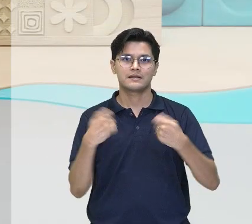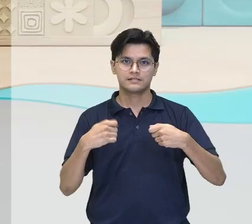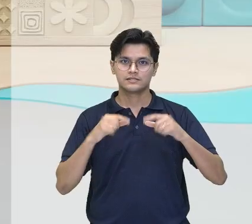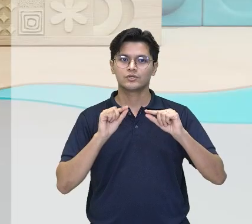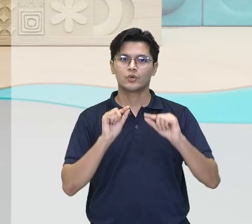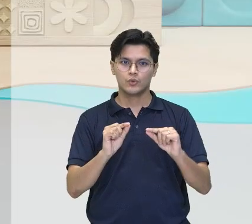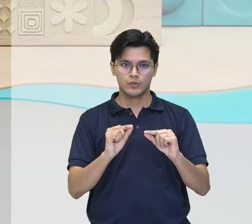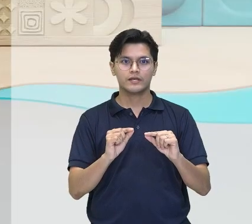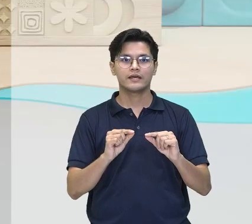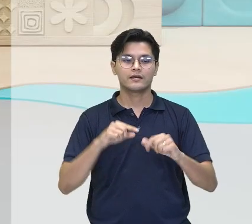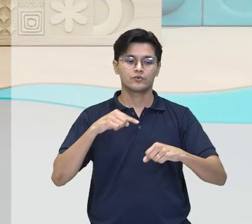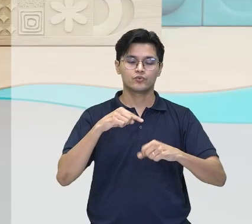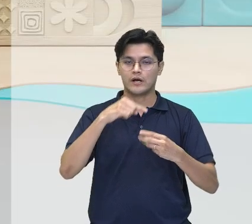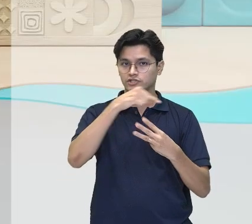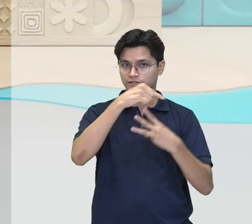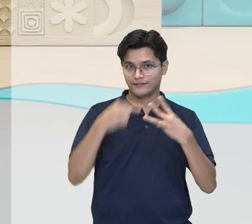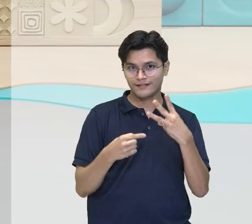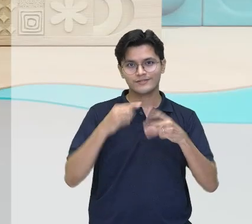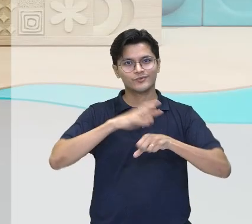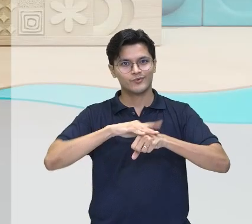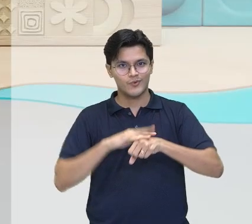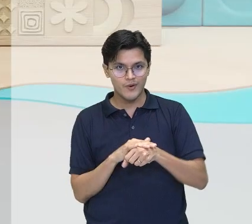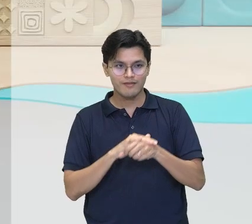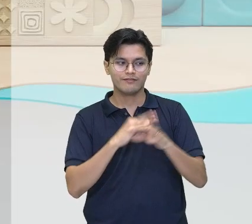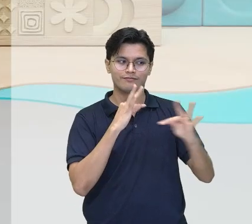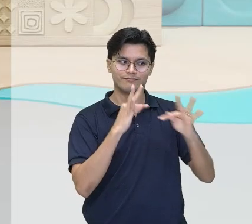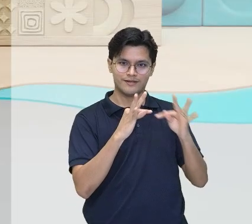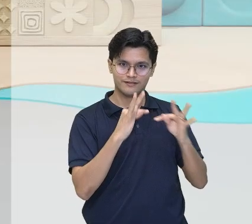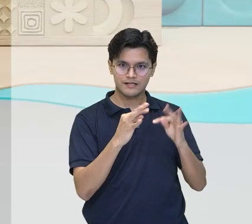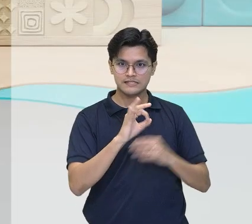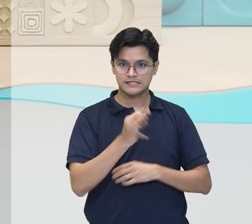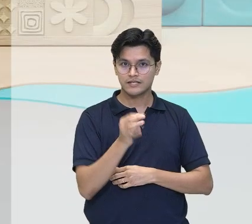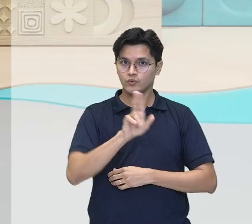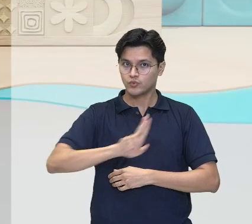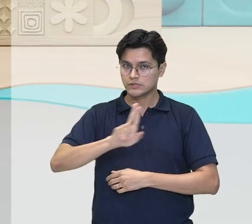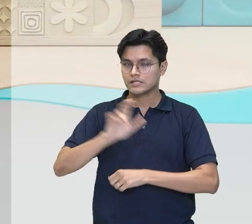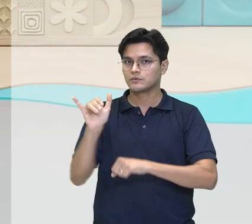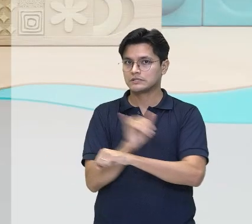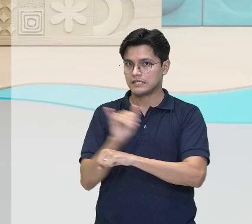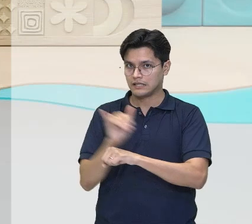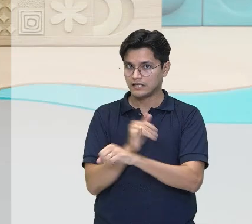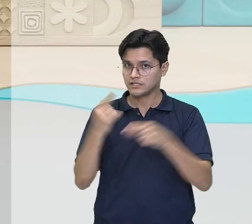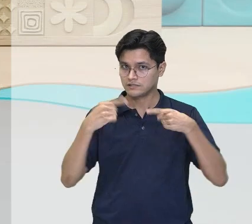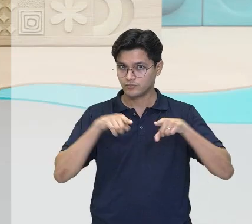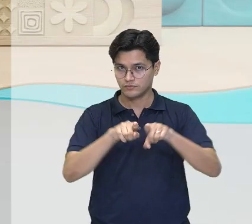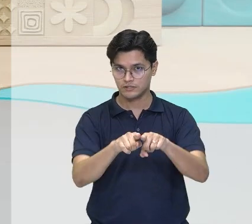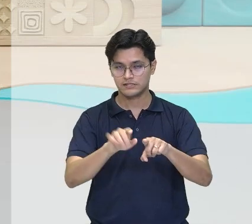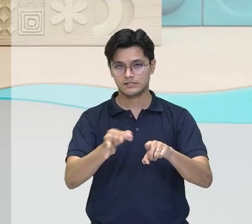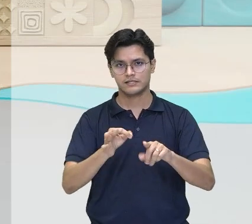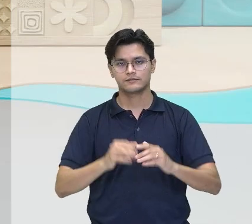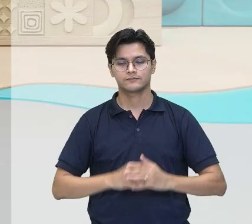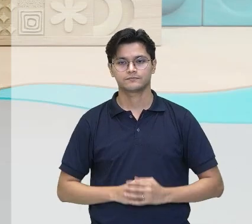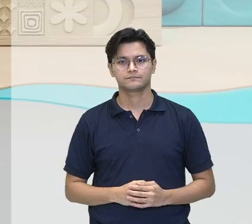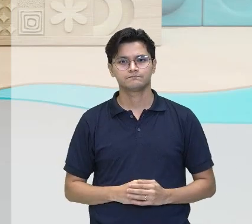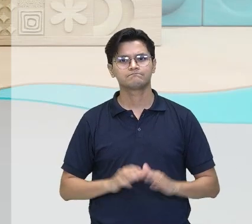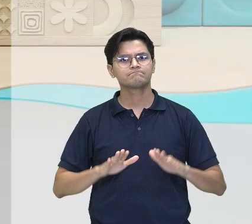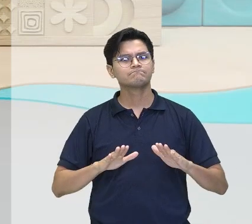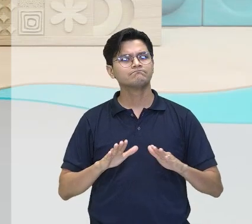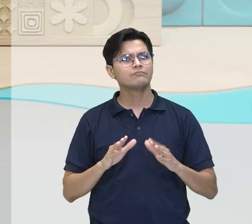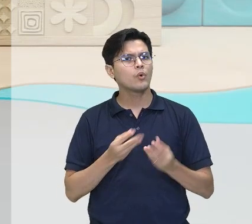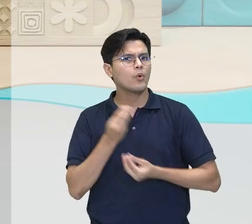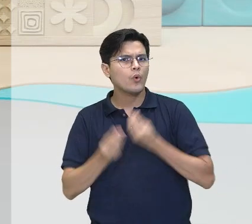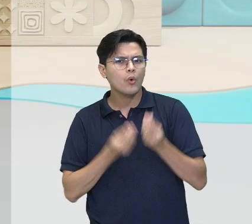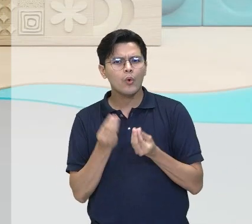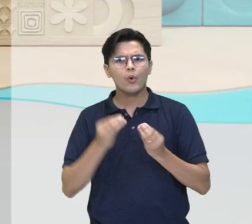forma conjunta, simultânea, ou seja, ao mesmo tempo. E como é que será que chegaram a essa conclusão